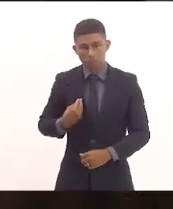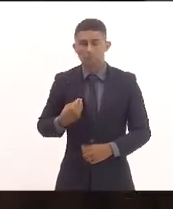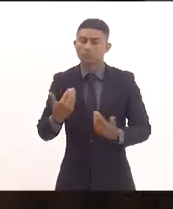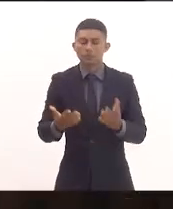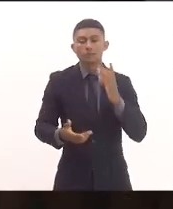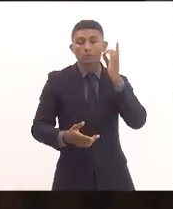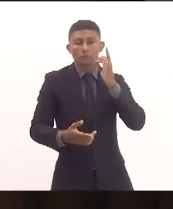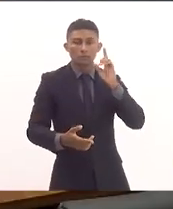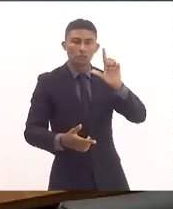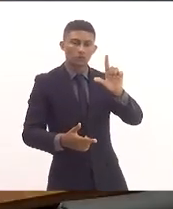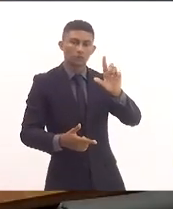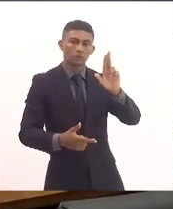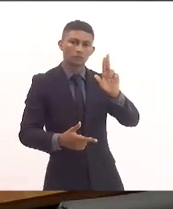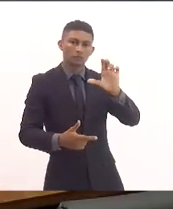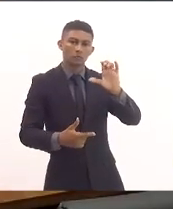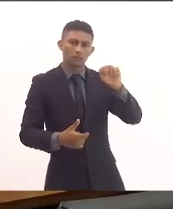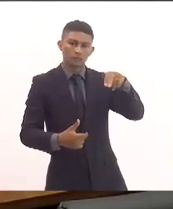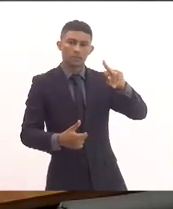Lucinha.